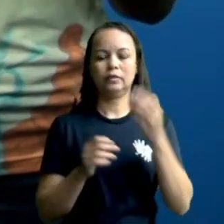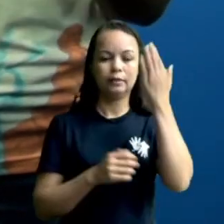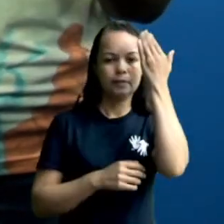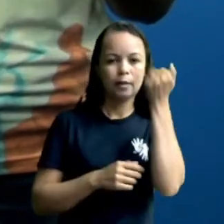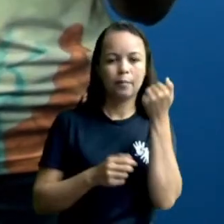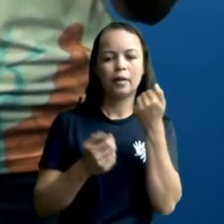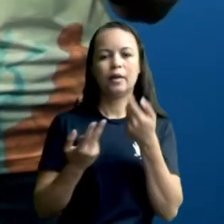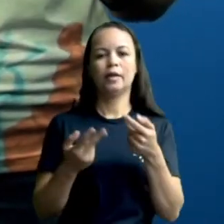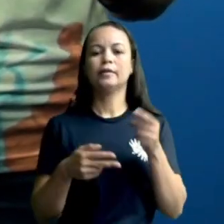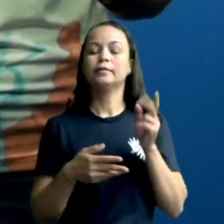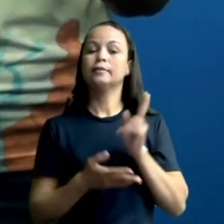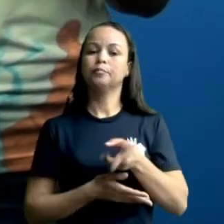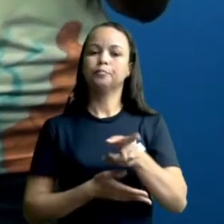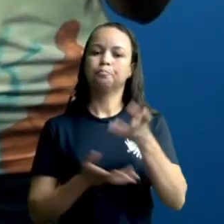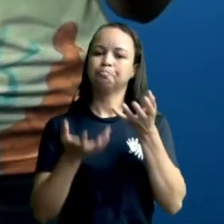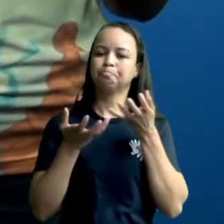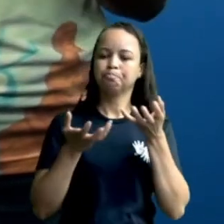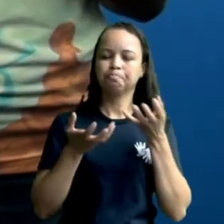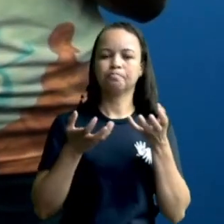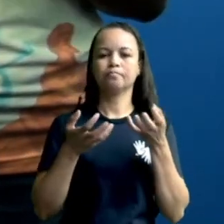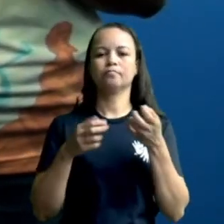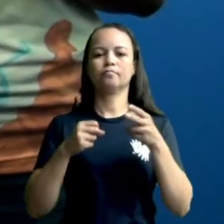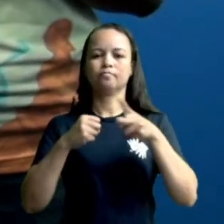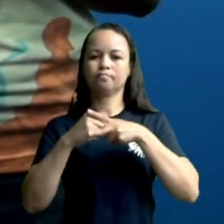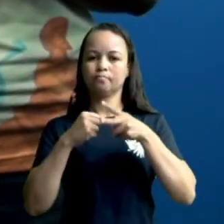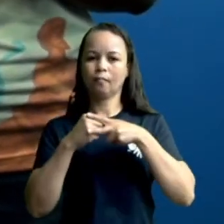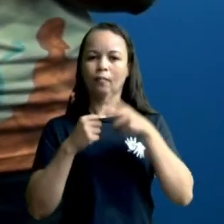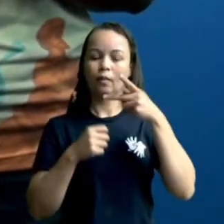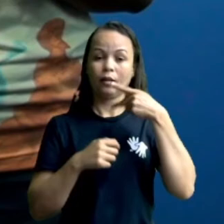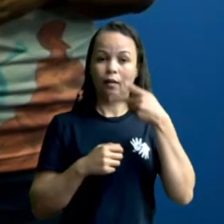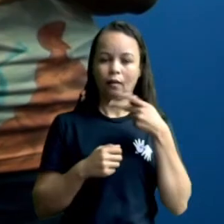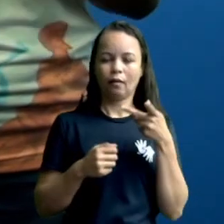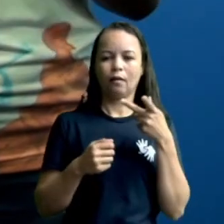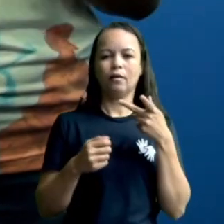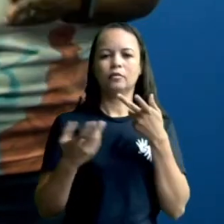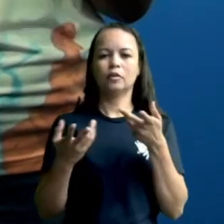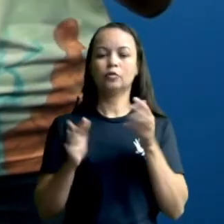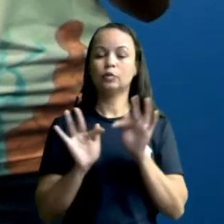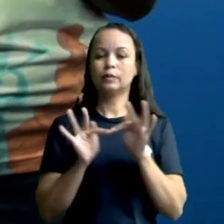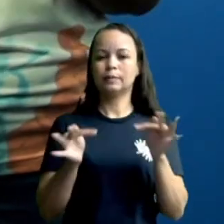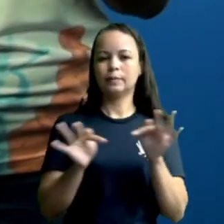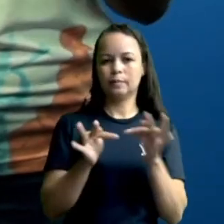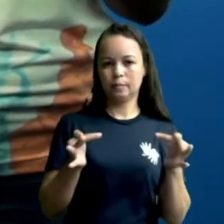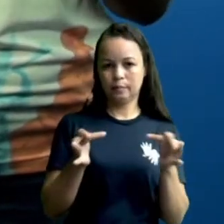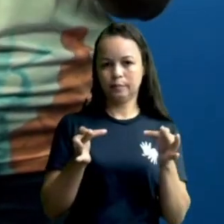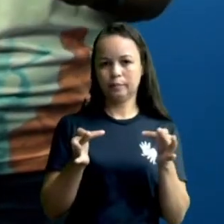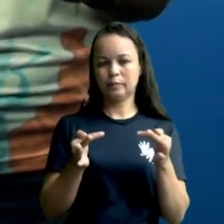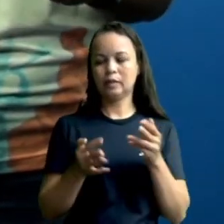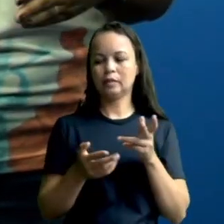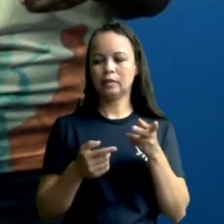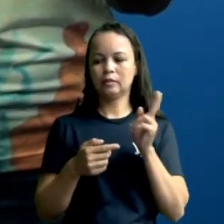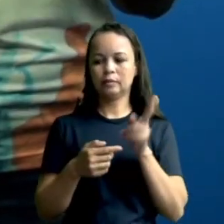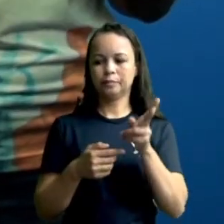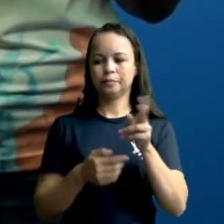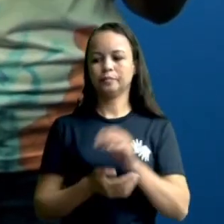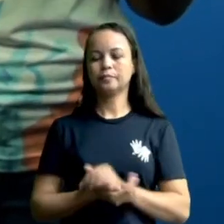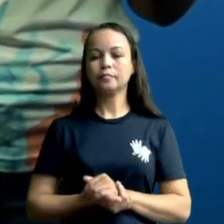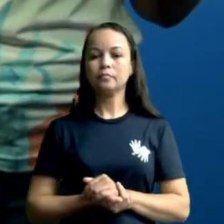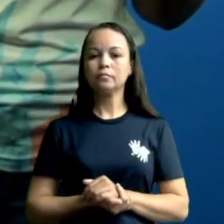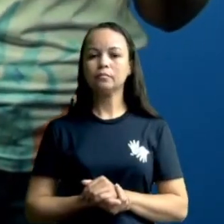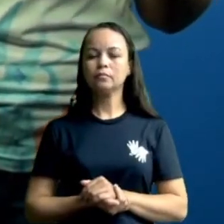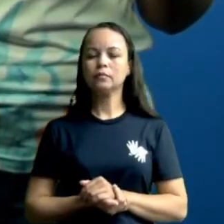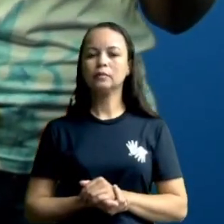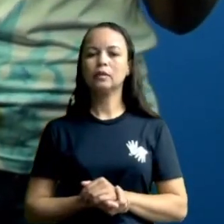terminação, sempre que eu quiser conjugar algum verbo no condicional simples, eu vou usar essas terminações. O